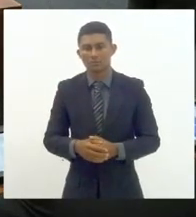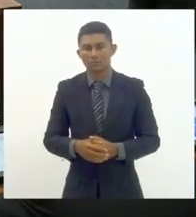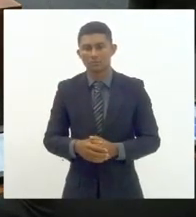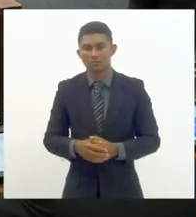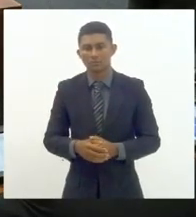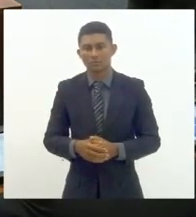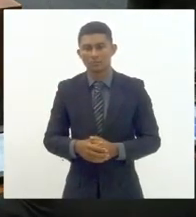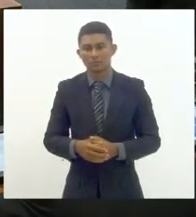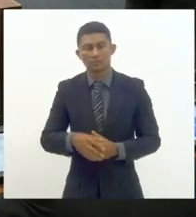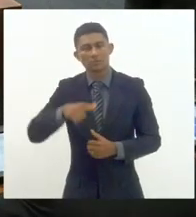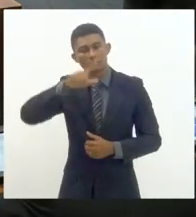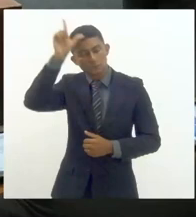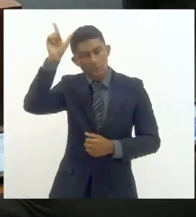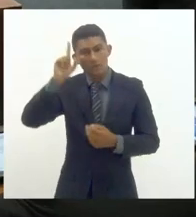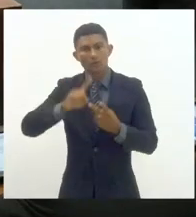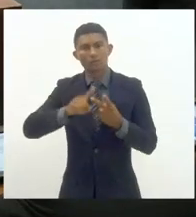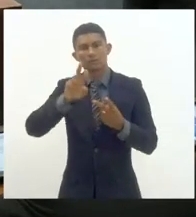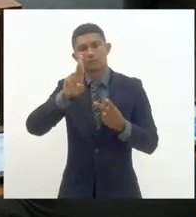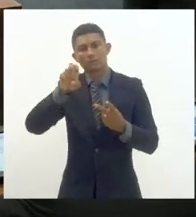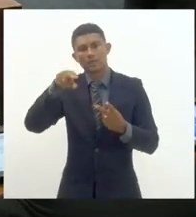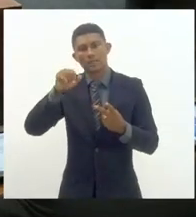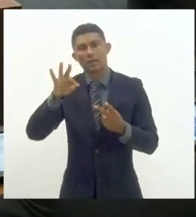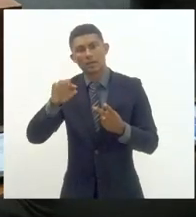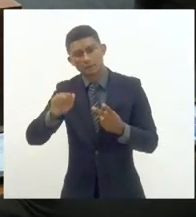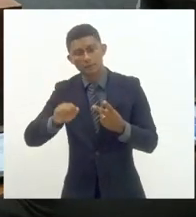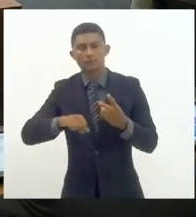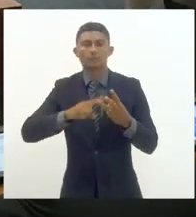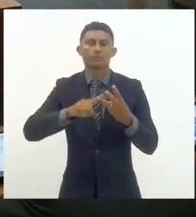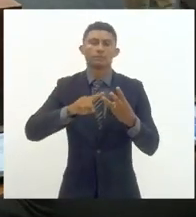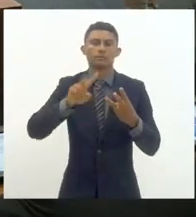Tem do Luiz Paulo, tem da Renata, tem do Valdec.